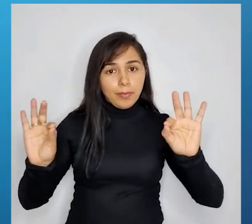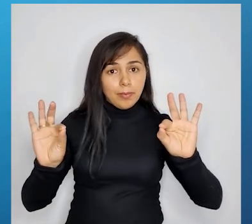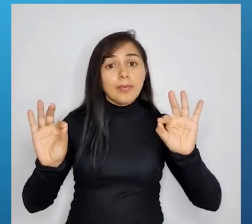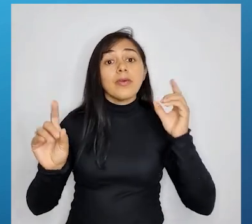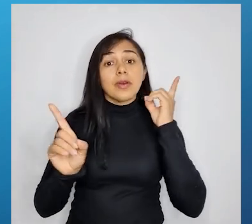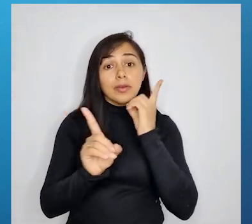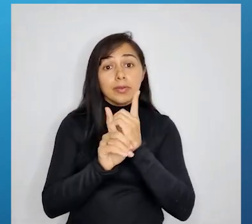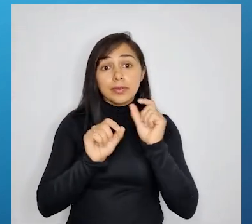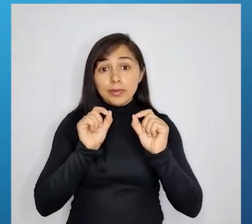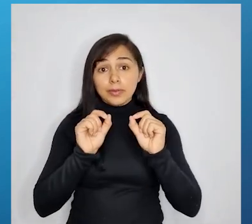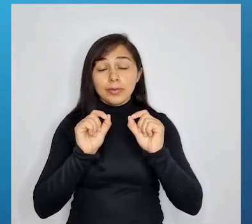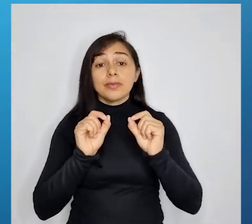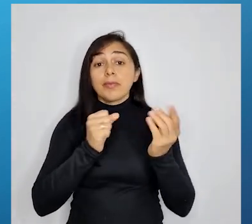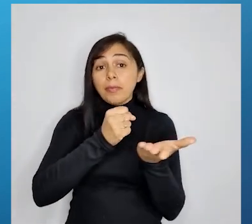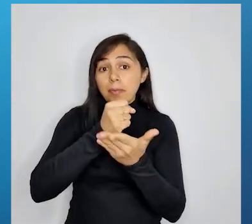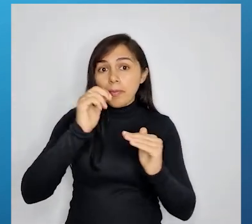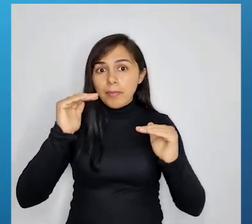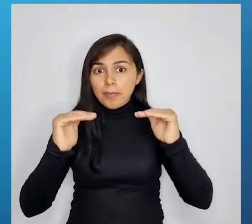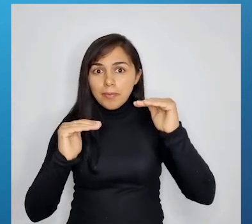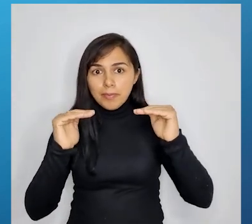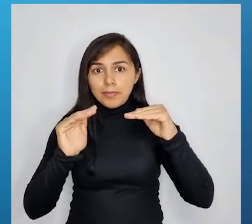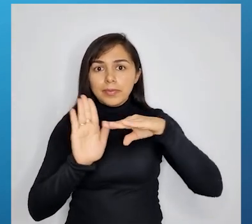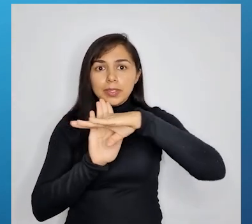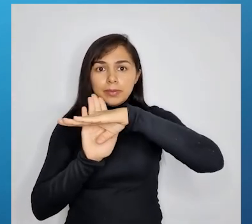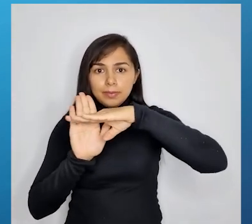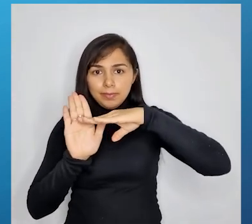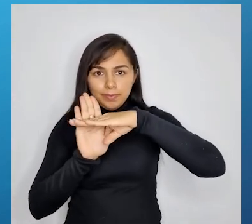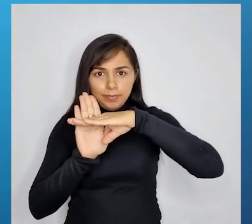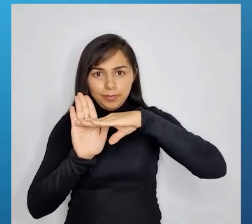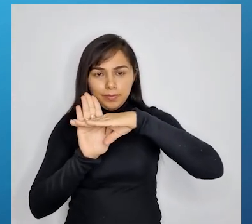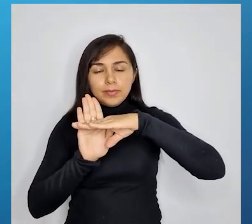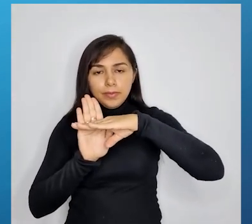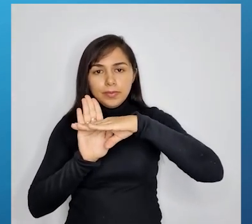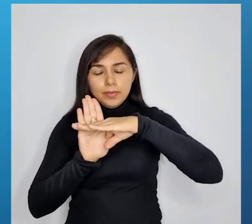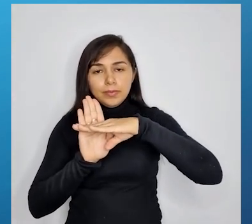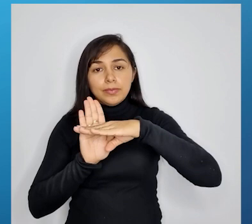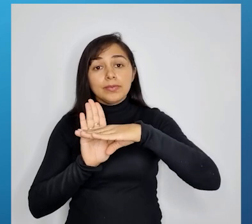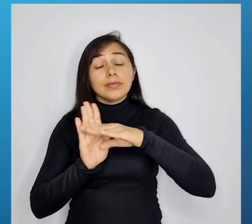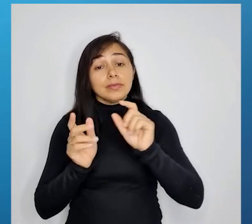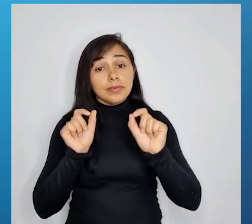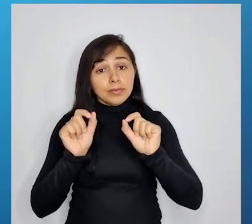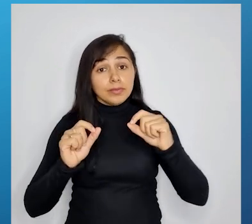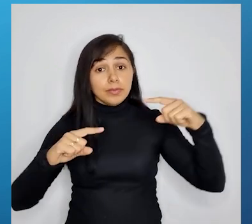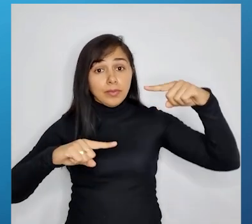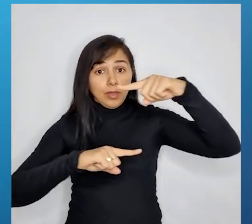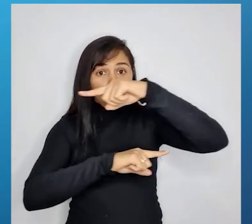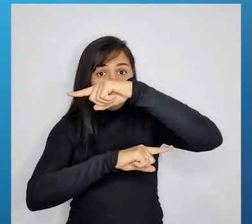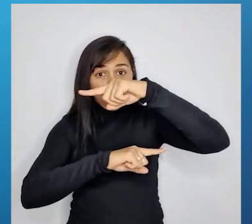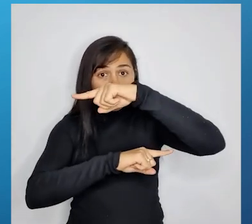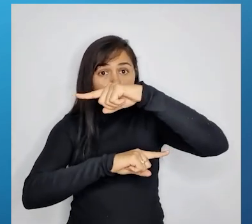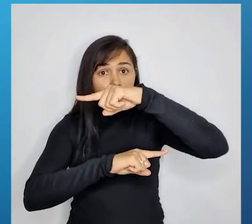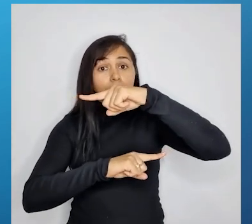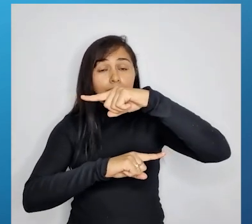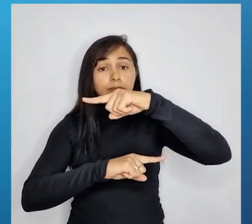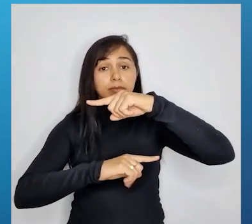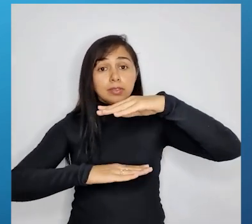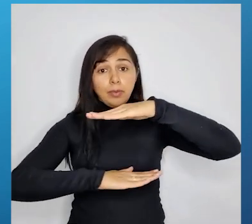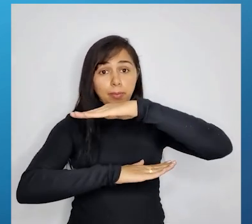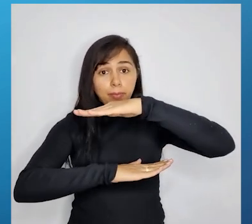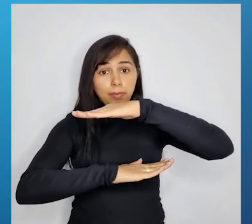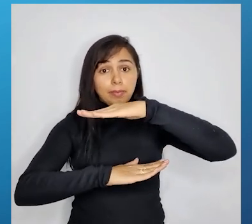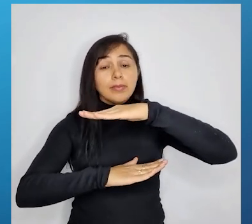que é chamado de base média do trapézio. A base média do trapézio é um segmento paralelo às duas bases do